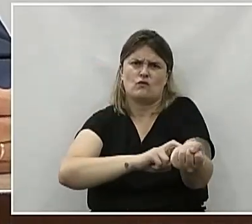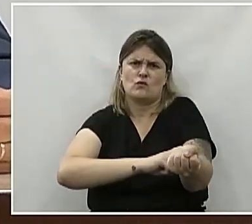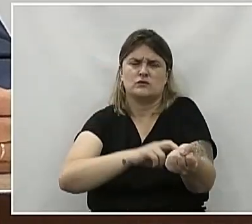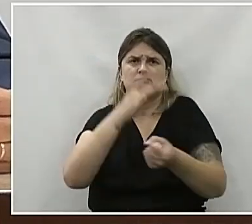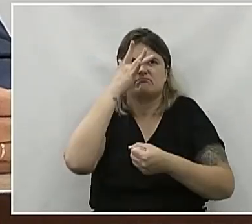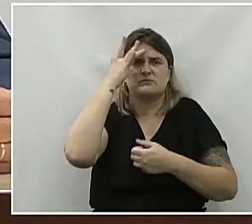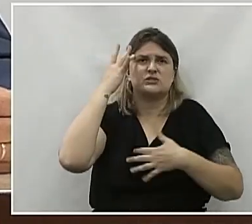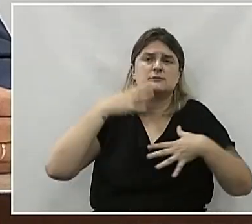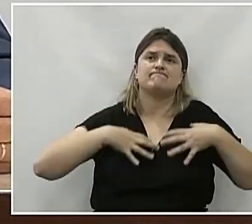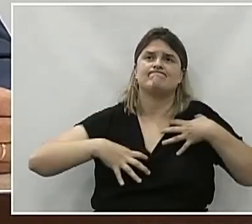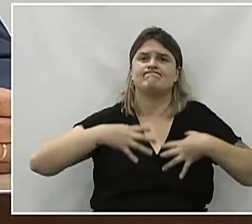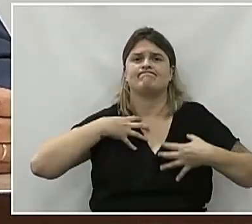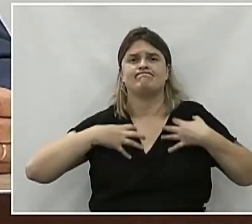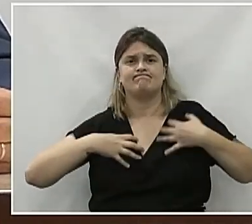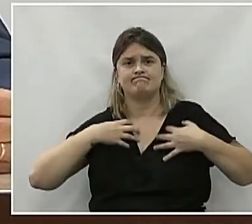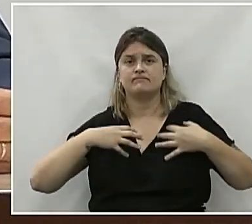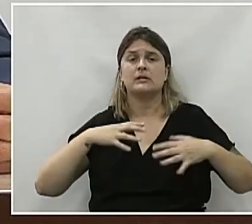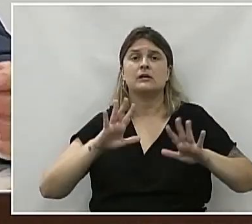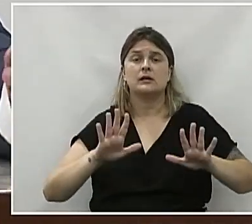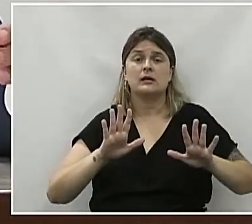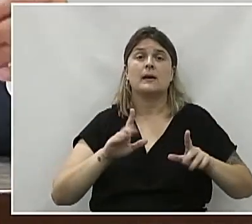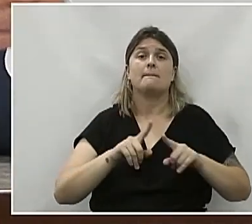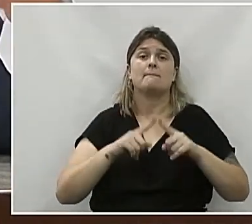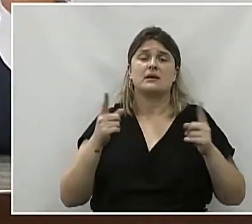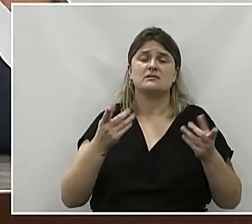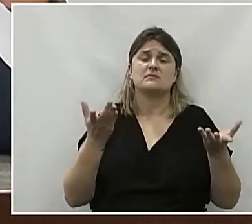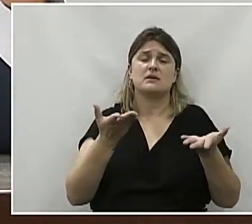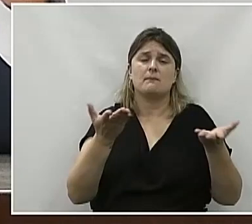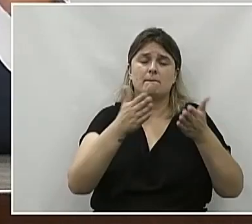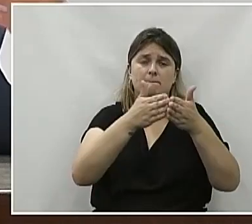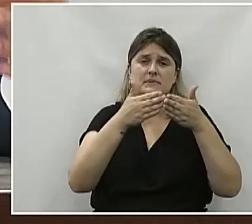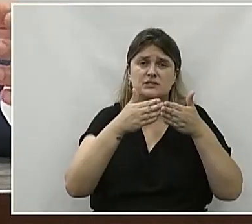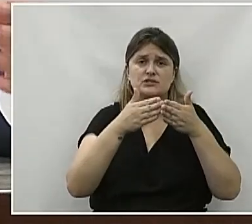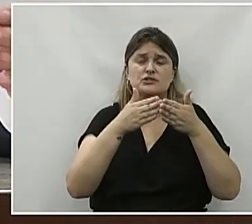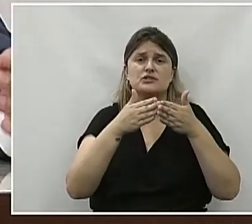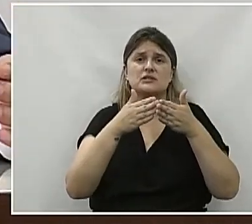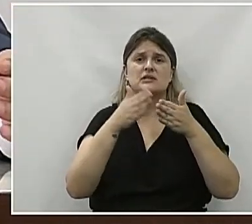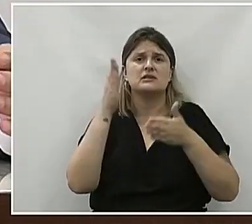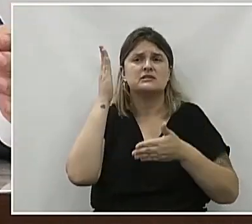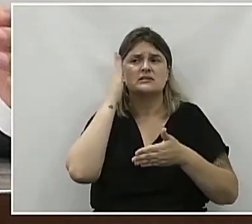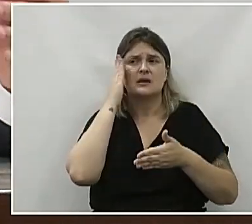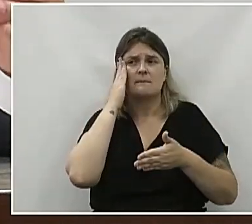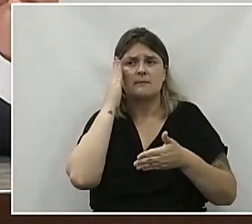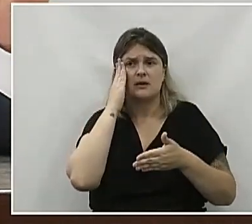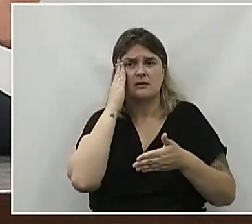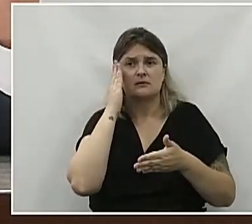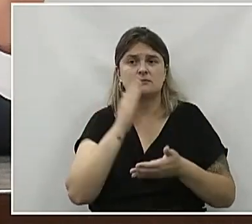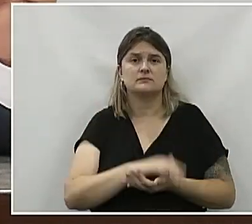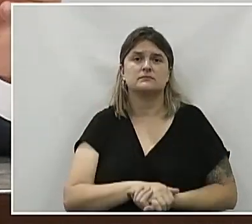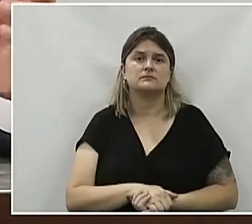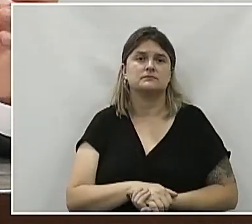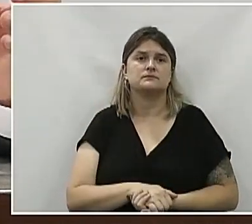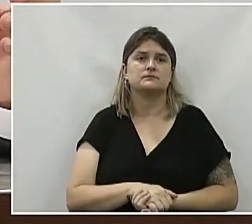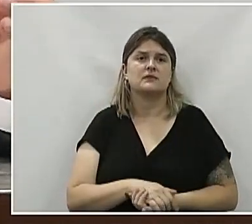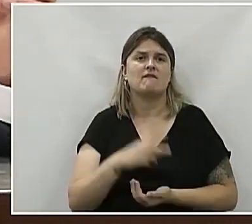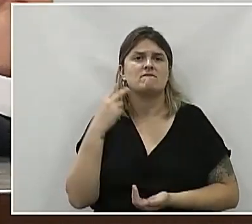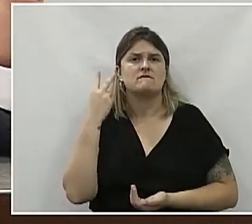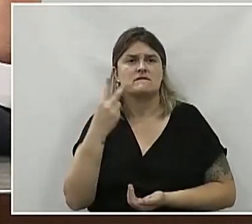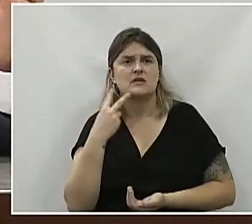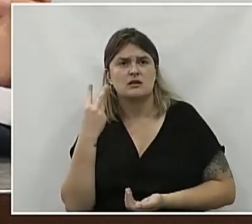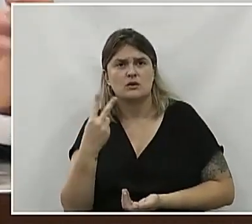vezes as pessoas mais exaltadas mas gostaria que que buscassem saber que os vereadores